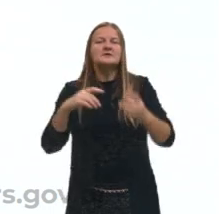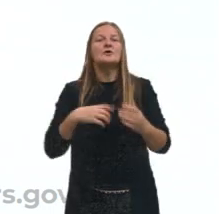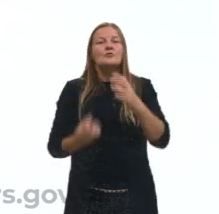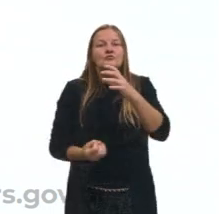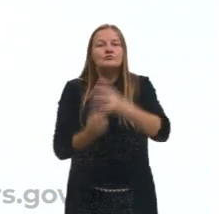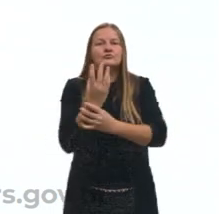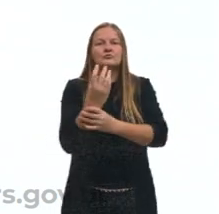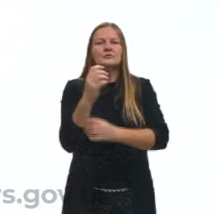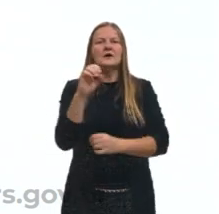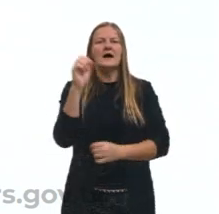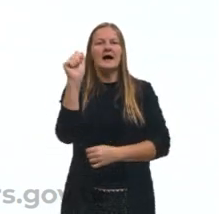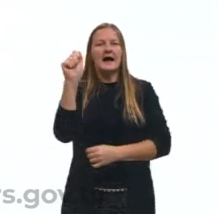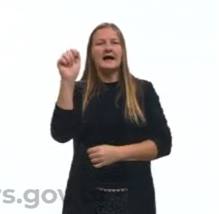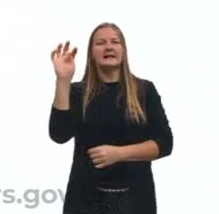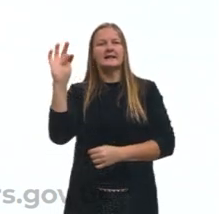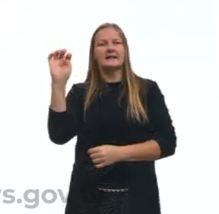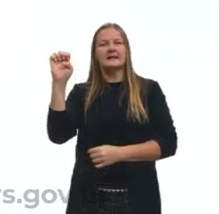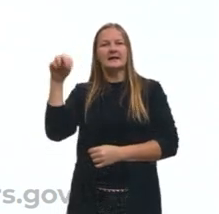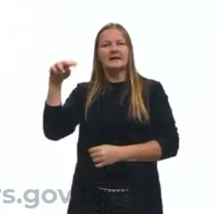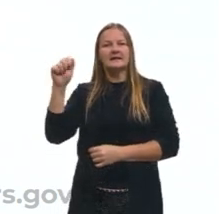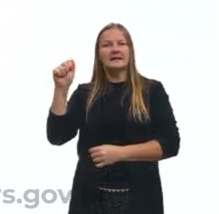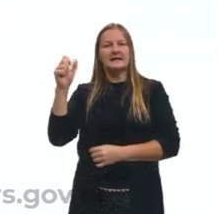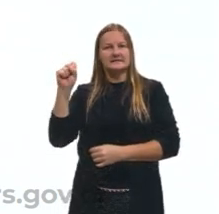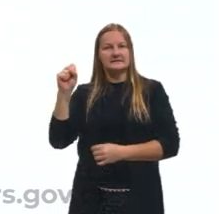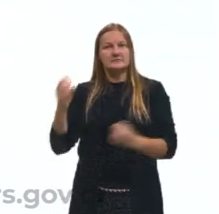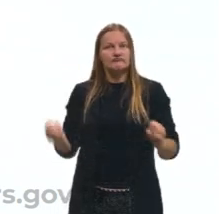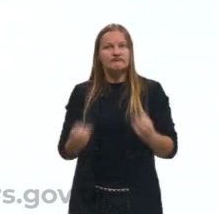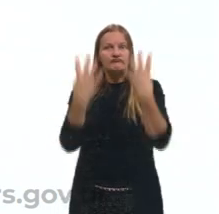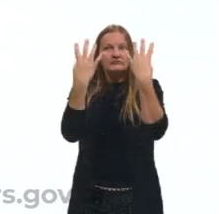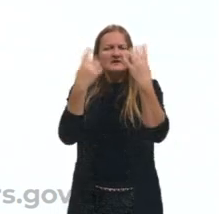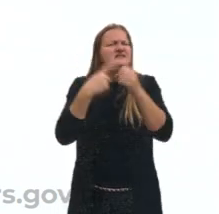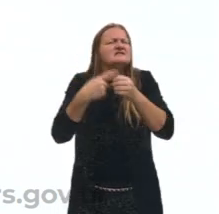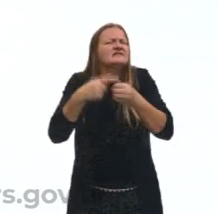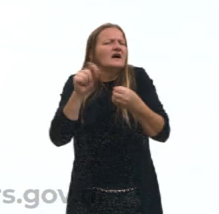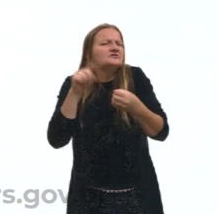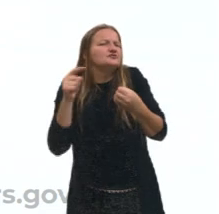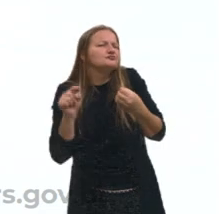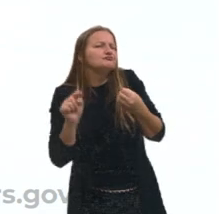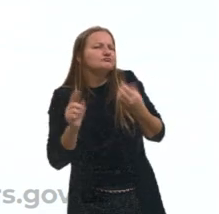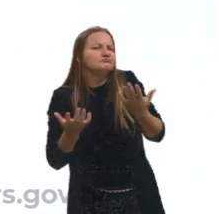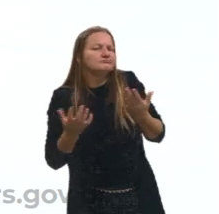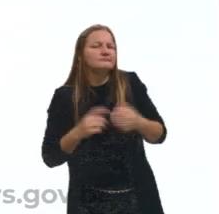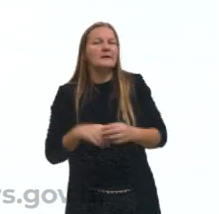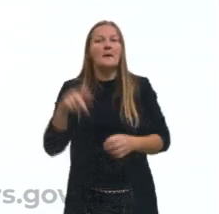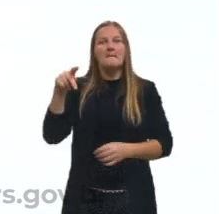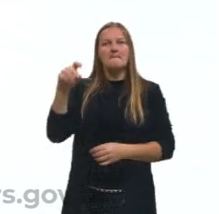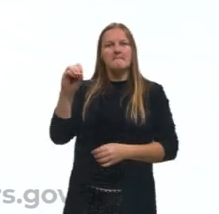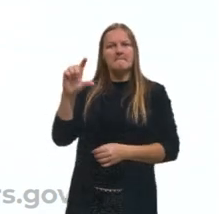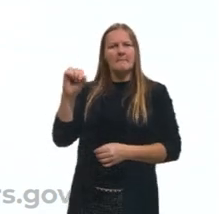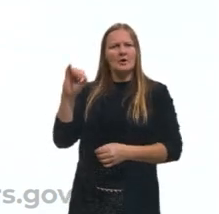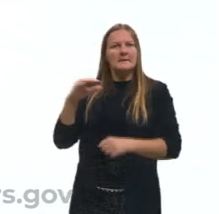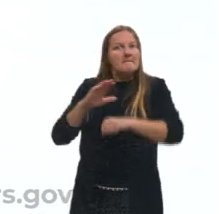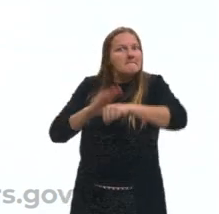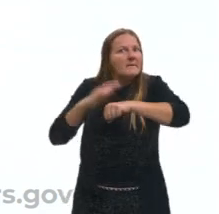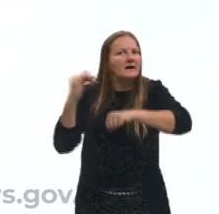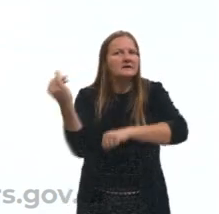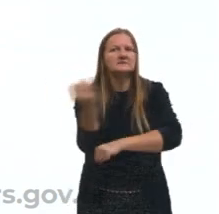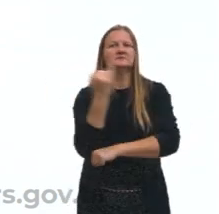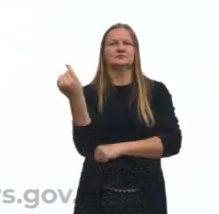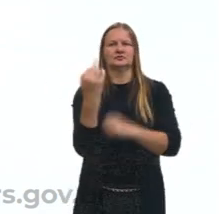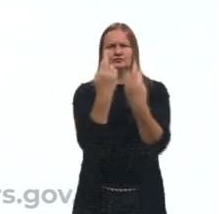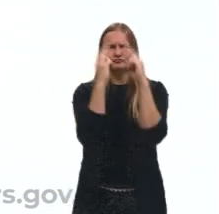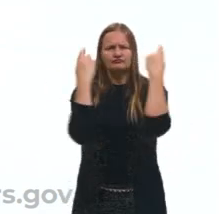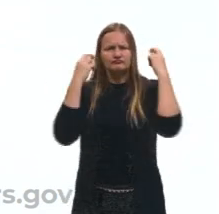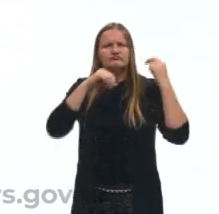teria surgido em Atenas então que cidade é essa né apenas é uma das polis mais importantes da Grécia